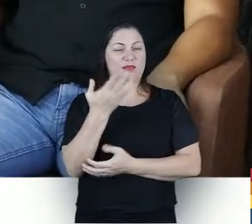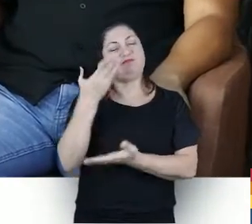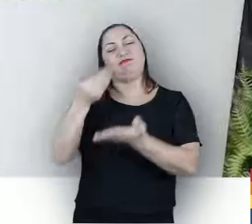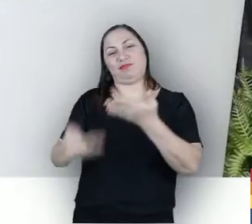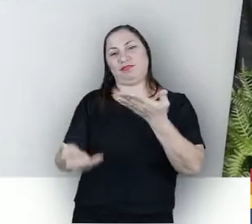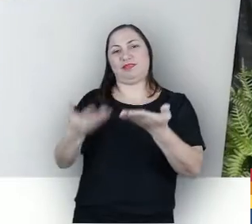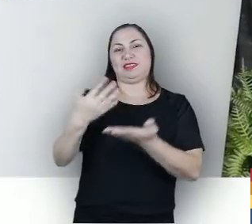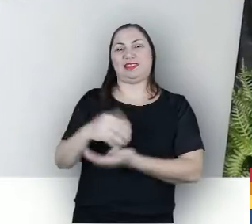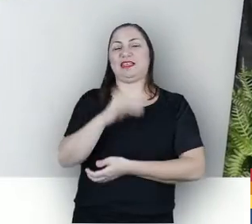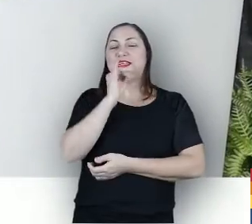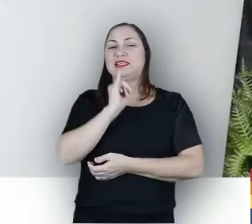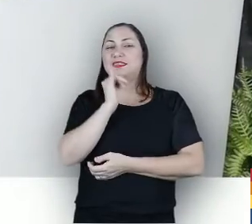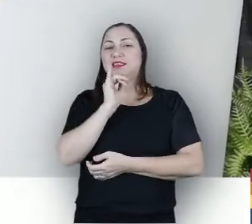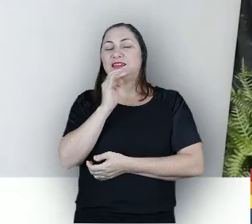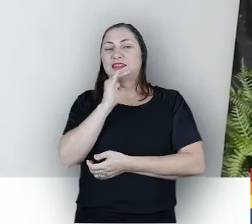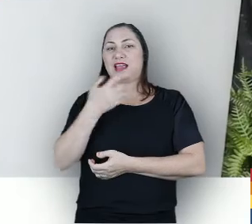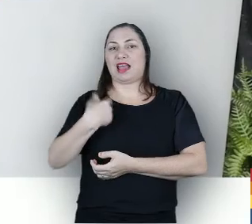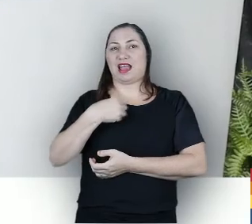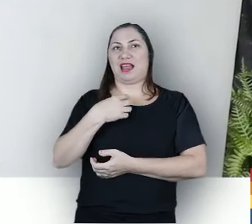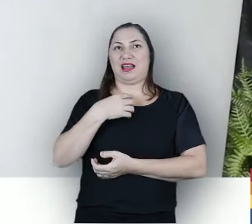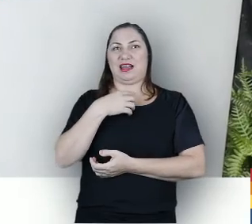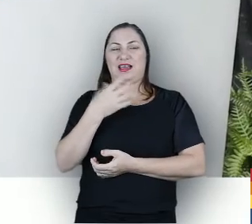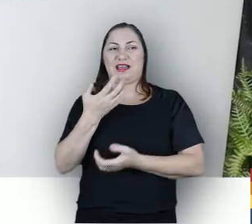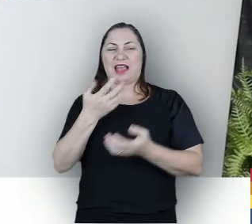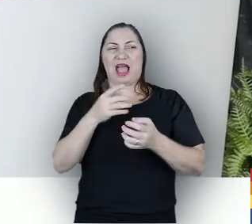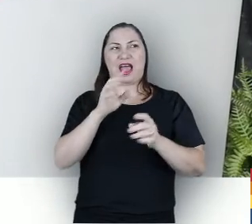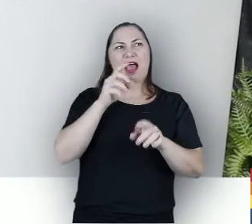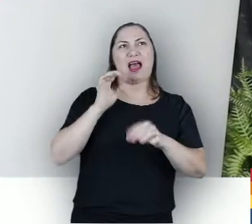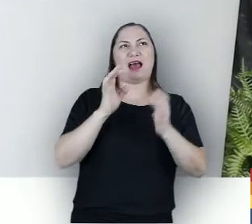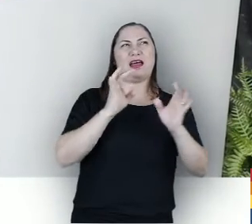habilidade Ou a gente deles, traz isso, né, para o